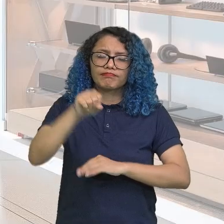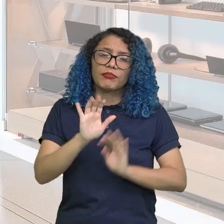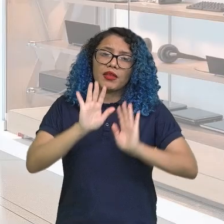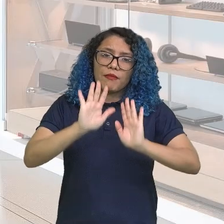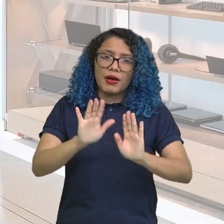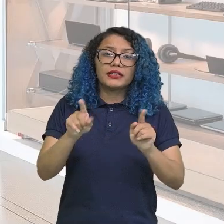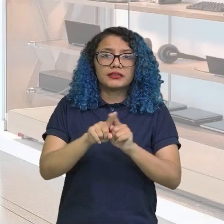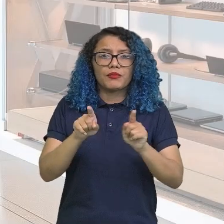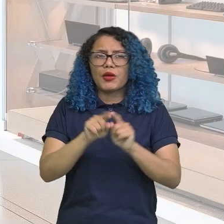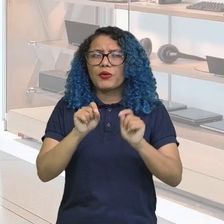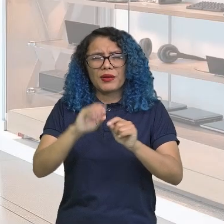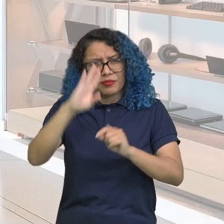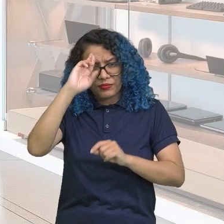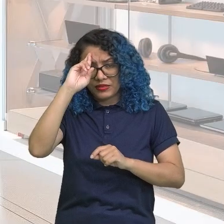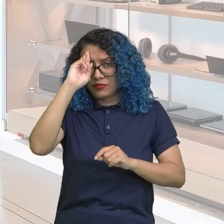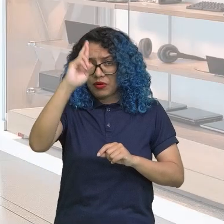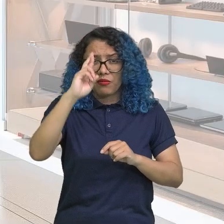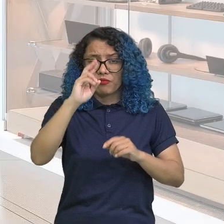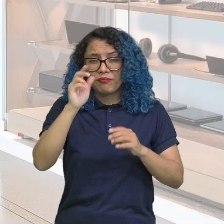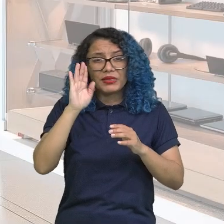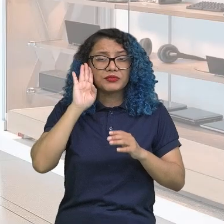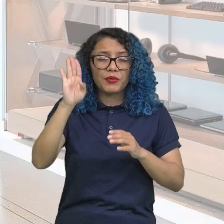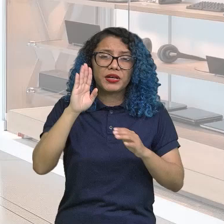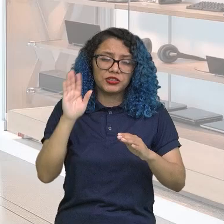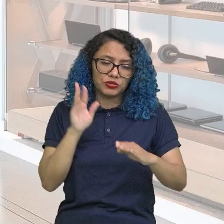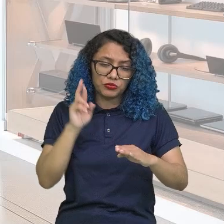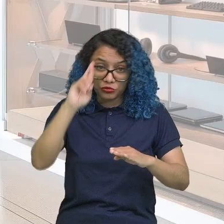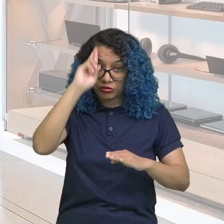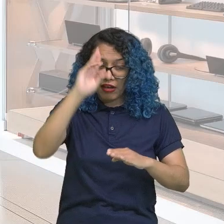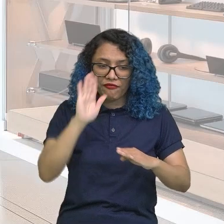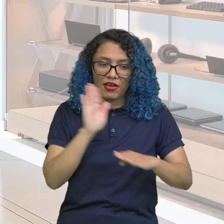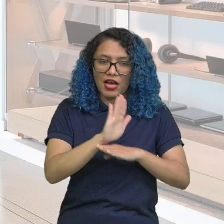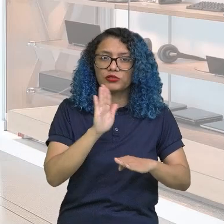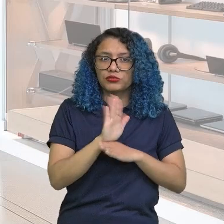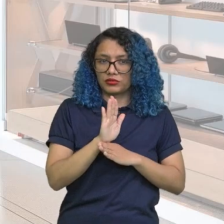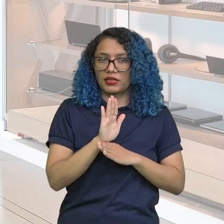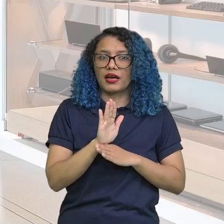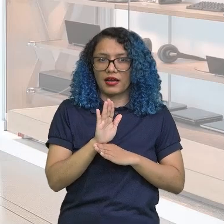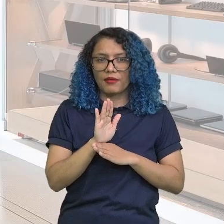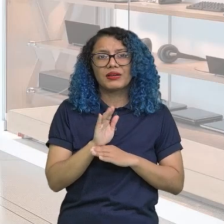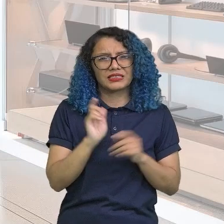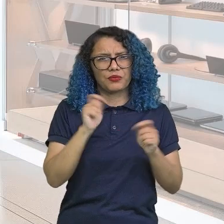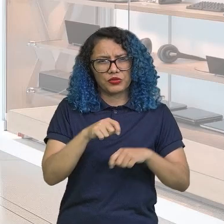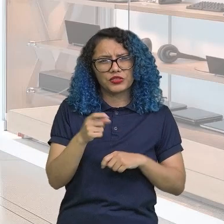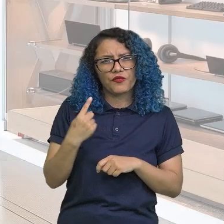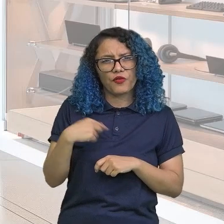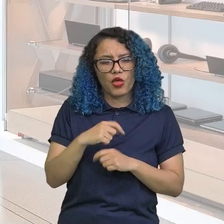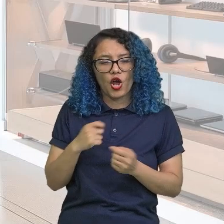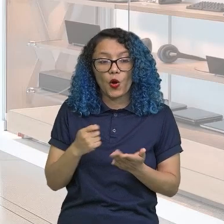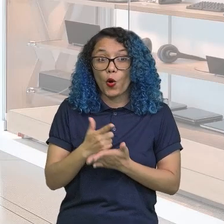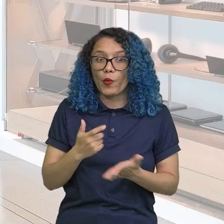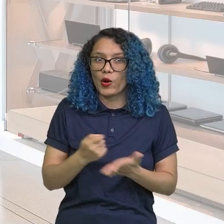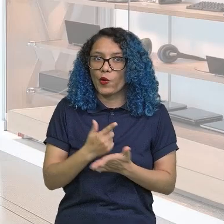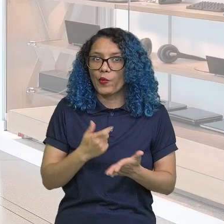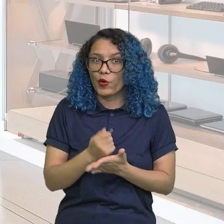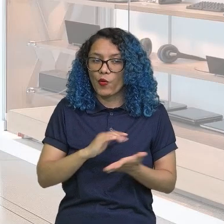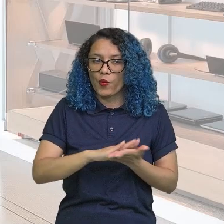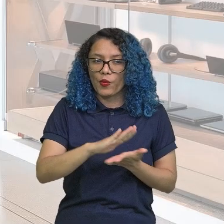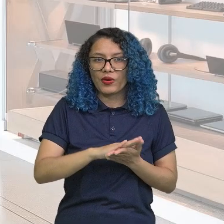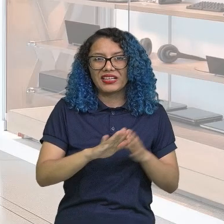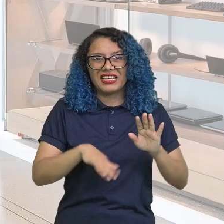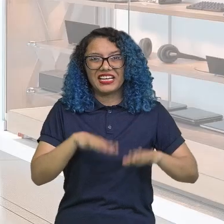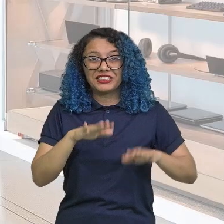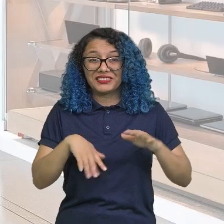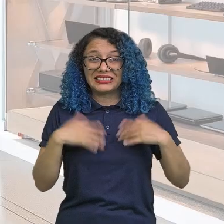do comerciante, ela trabalha para que a gente venha gastar um pouco mais, para que a gente perca aí um pouco no equilíbrio nas contas. Mas já